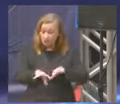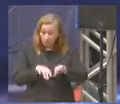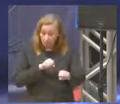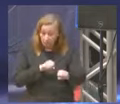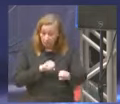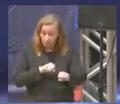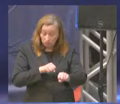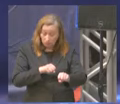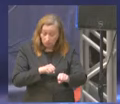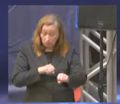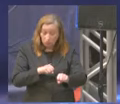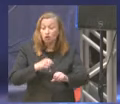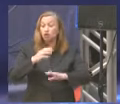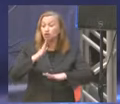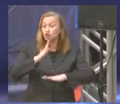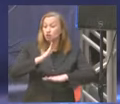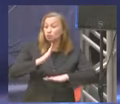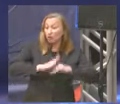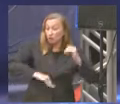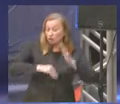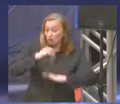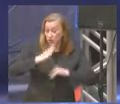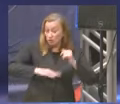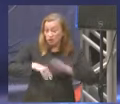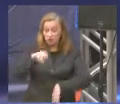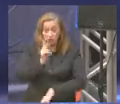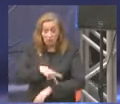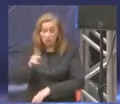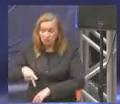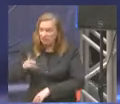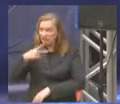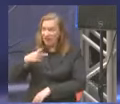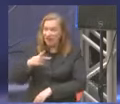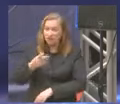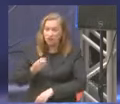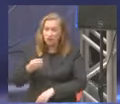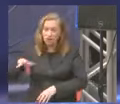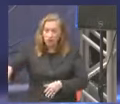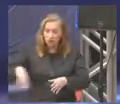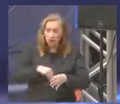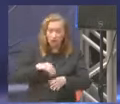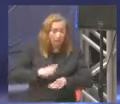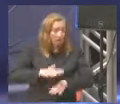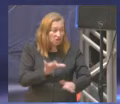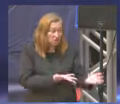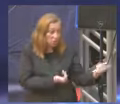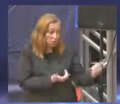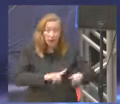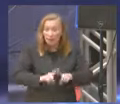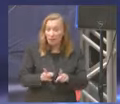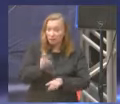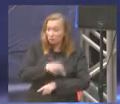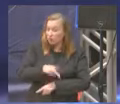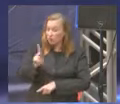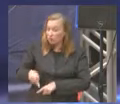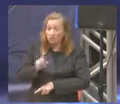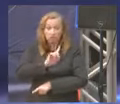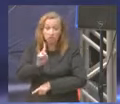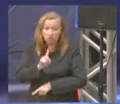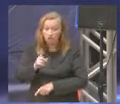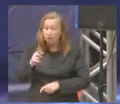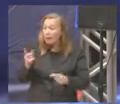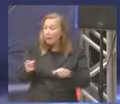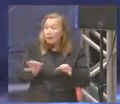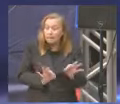requalificação de professores. Não adianta falar que eu vou colocar mais jovens se os professores não estão lá preparados